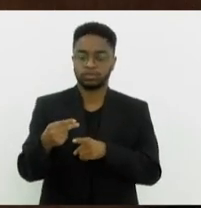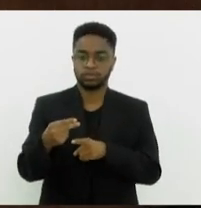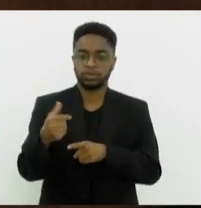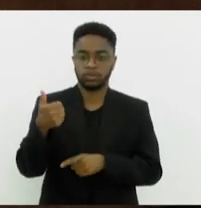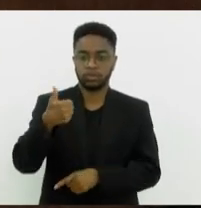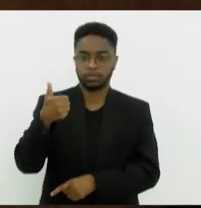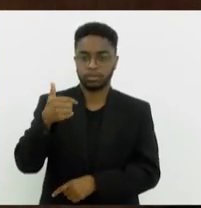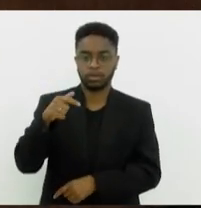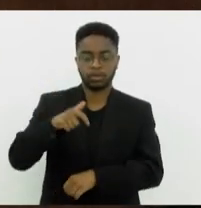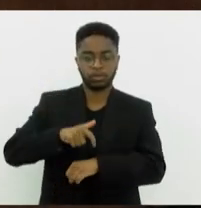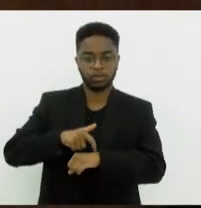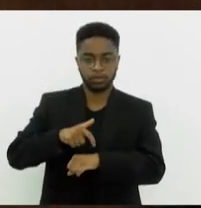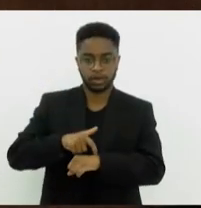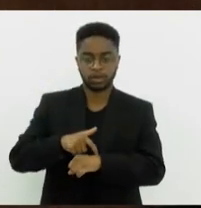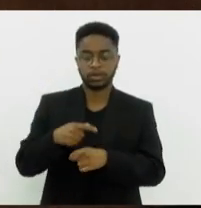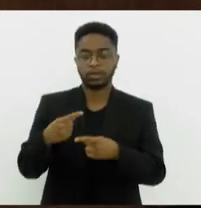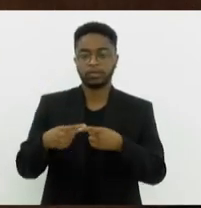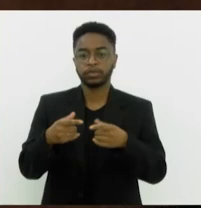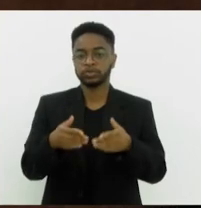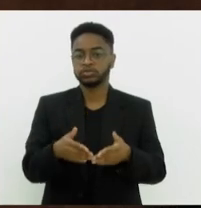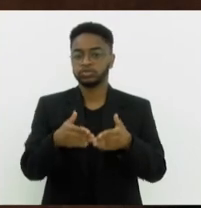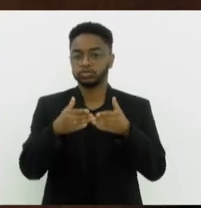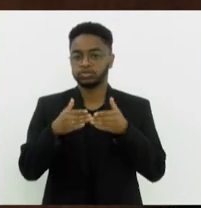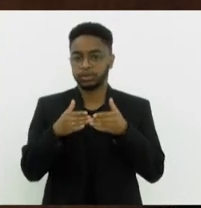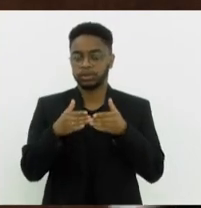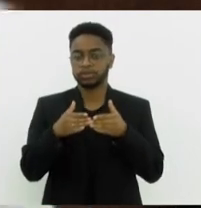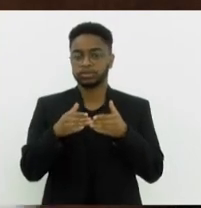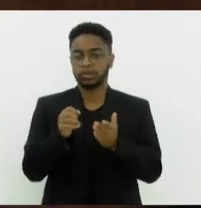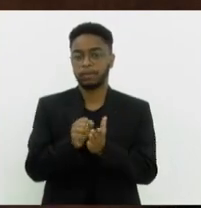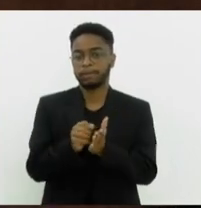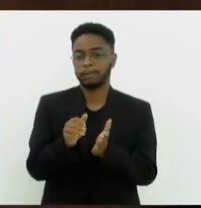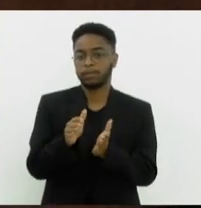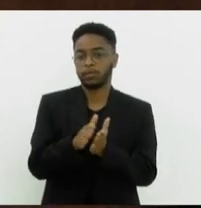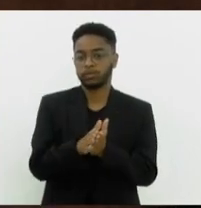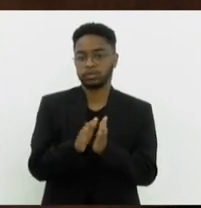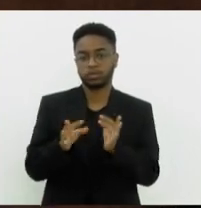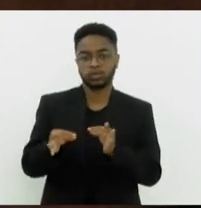instância, onde está suspensa todas as multas